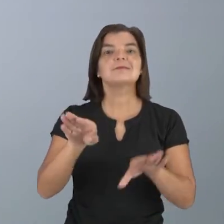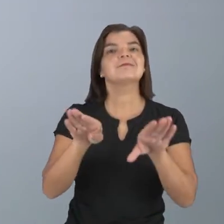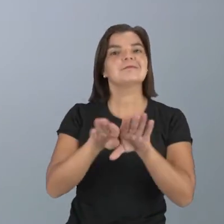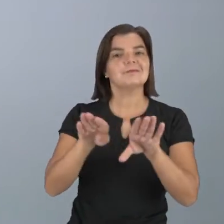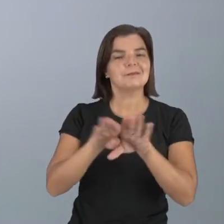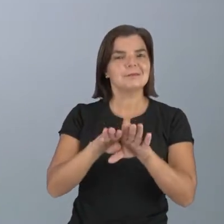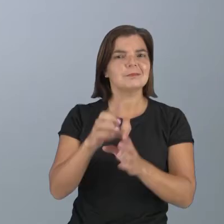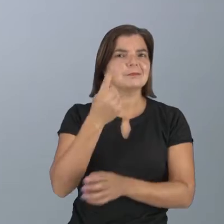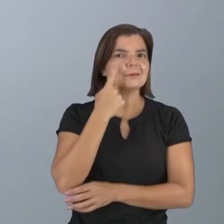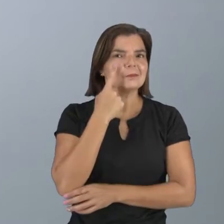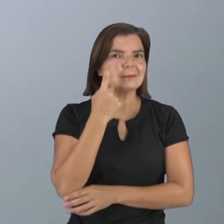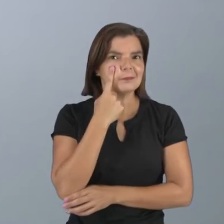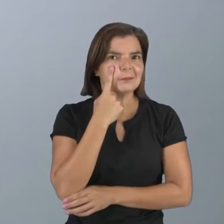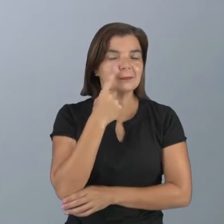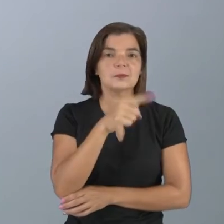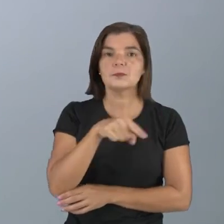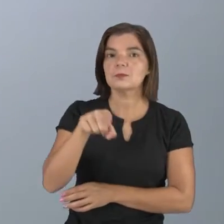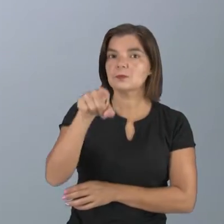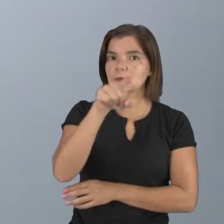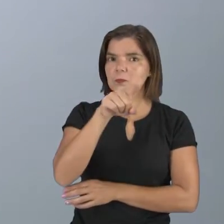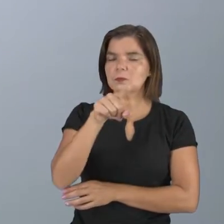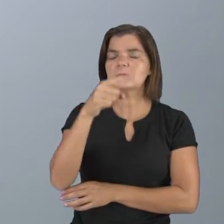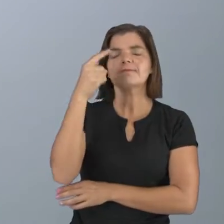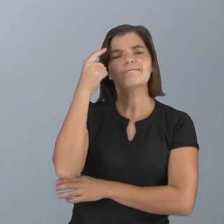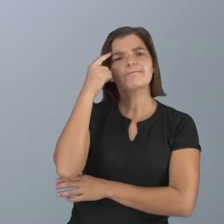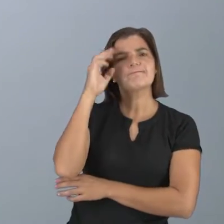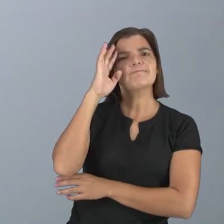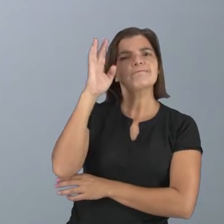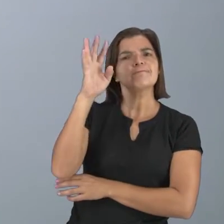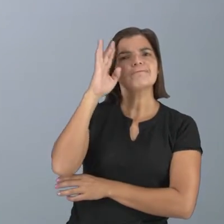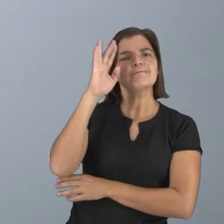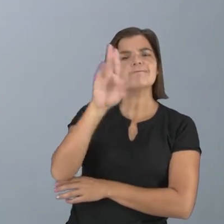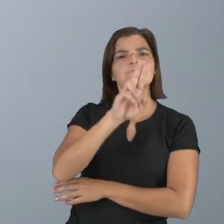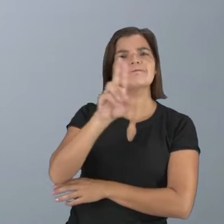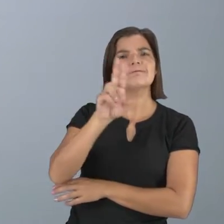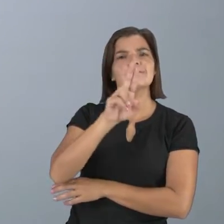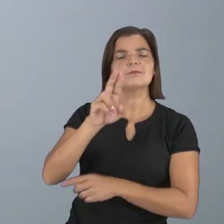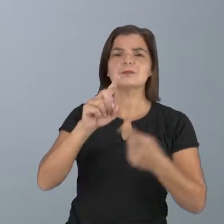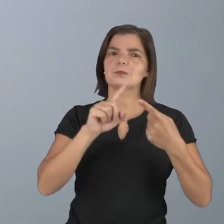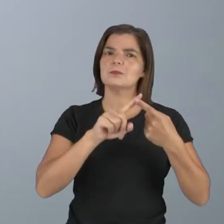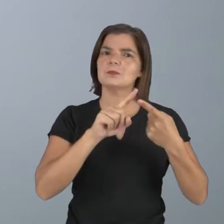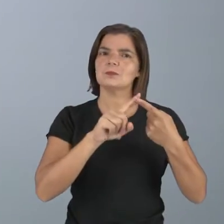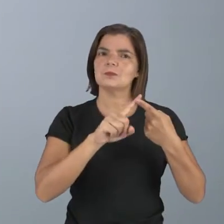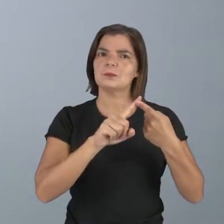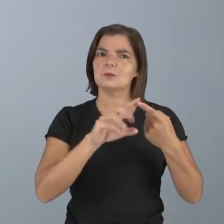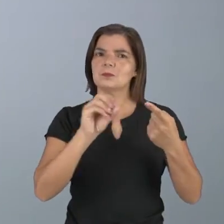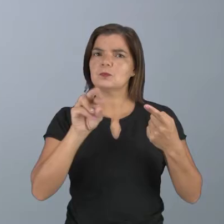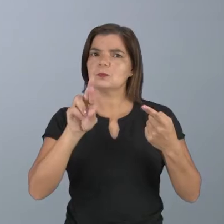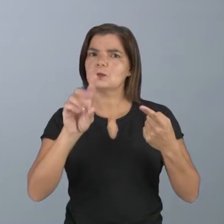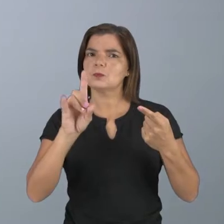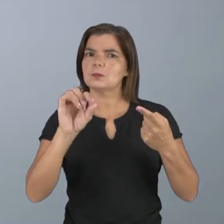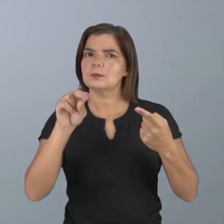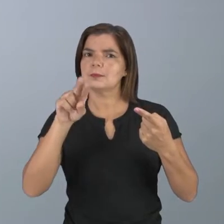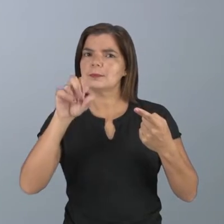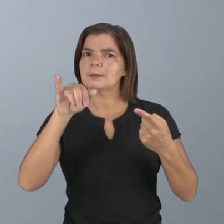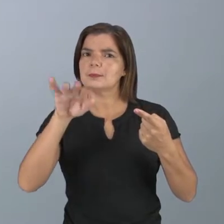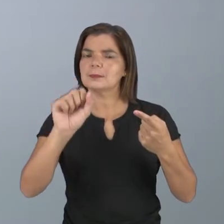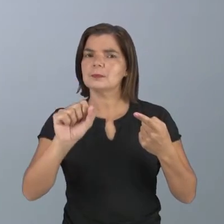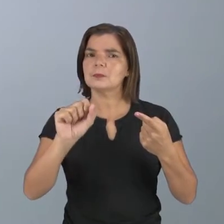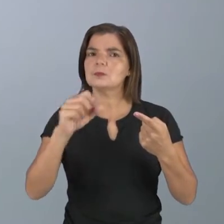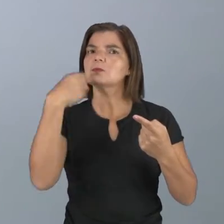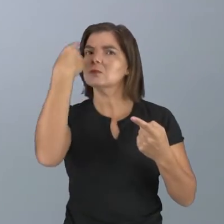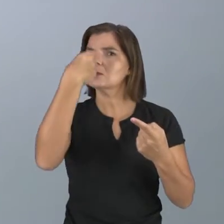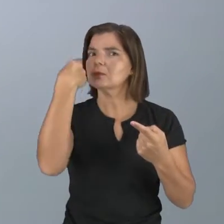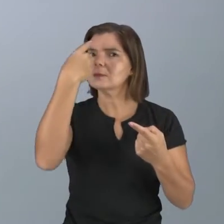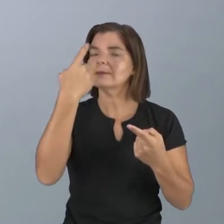ordinales. Pessoal, olha aqui para mim. Você deve imaginar só pelo nome. Se são números ordinais ou ordinales en